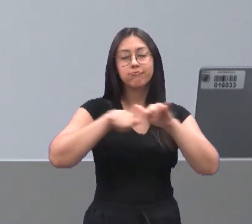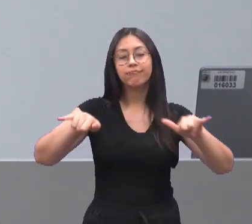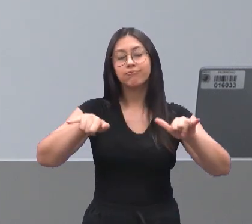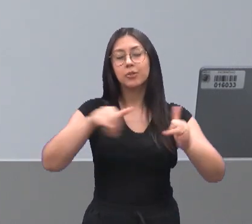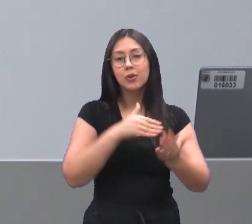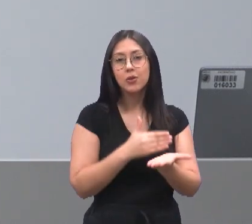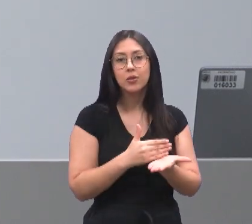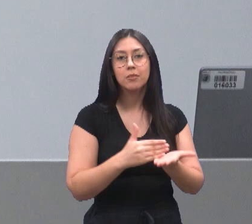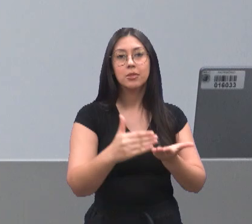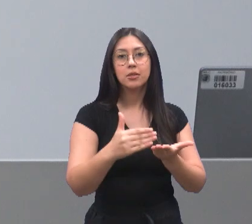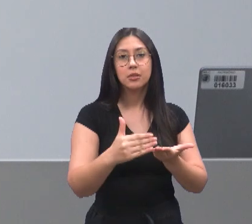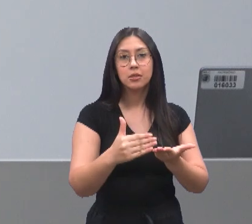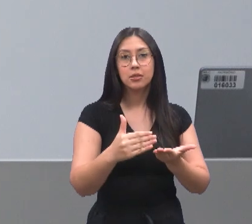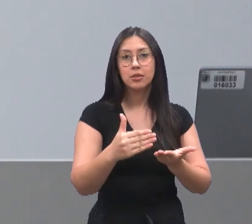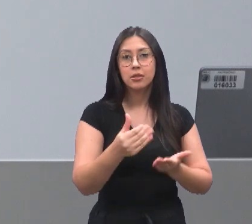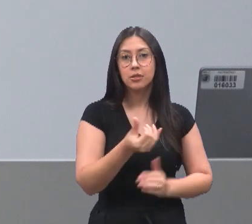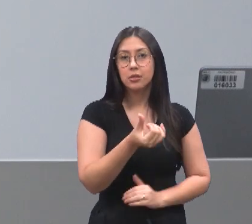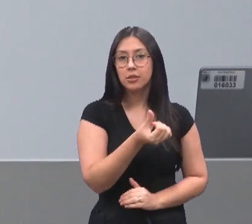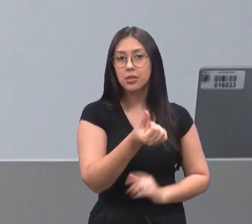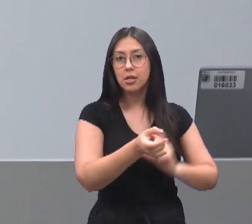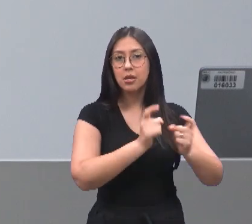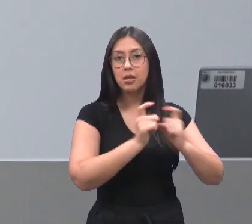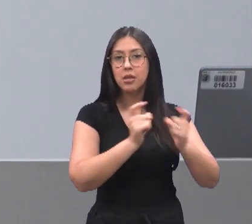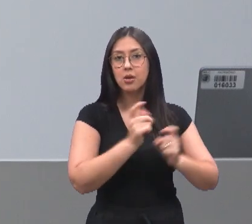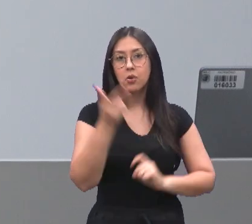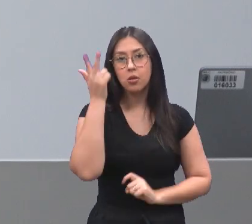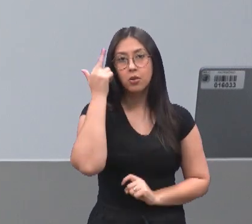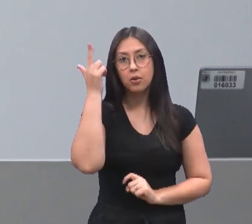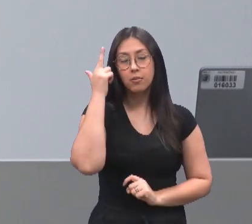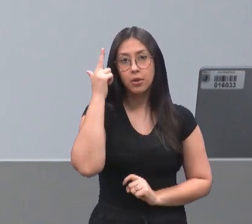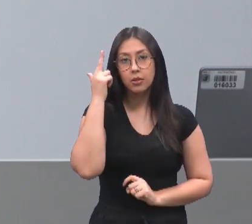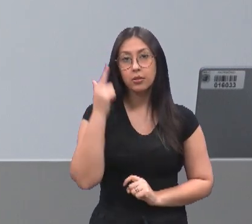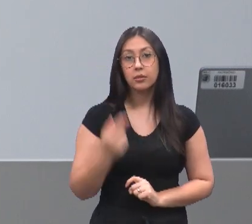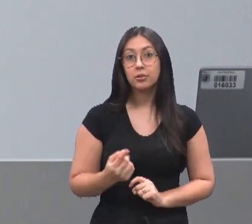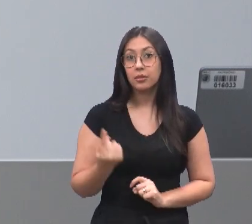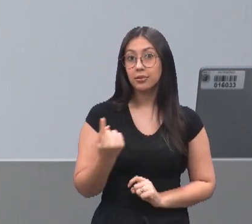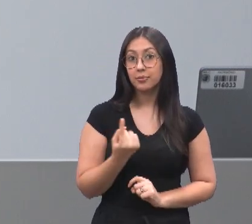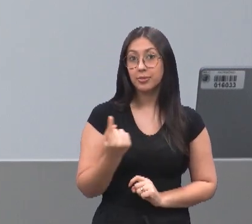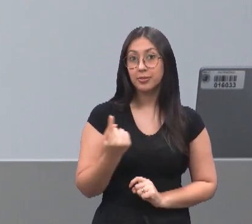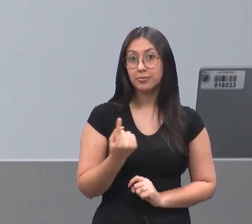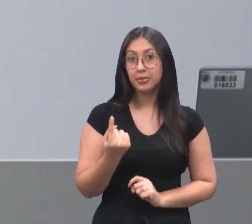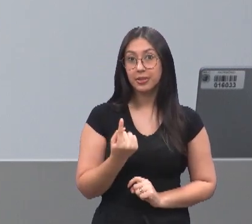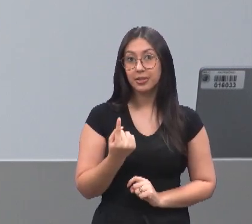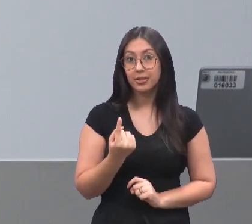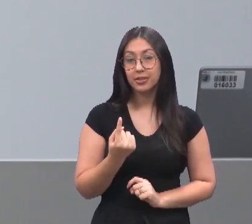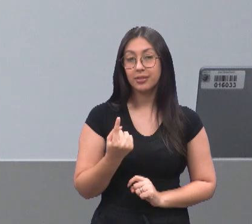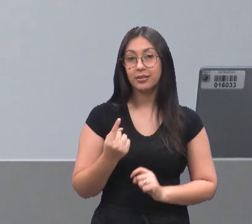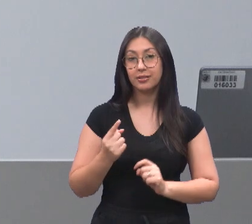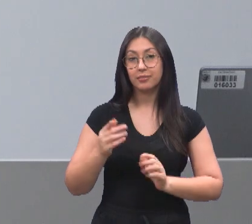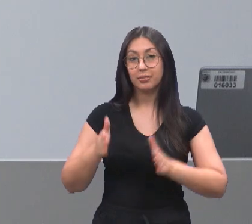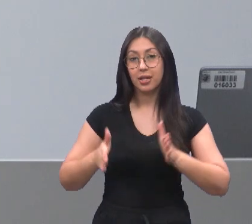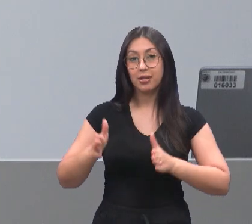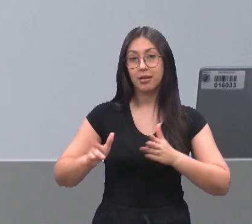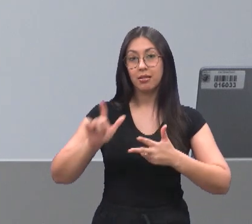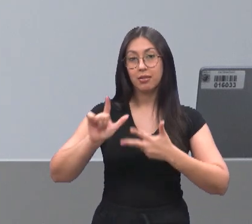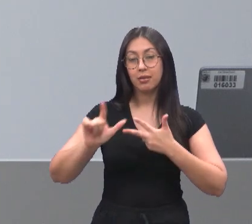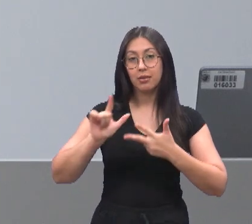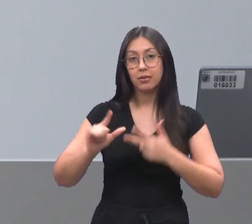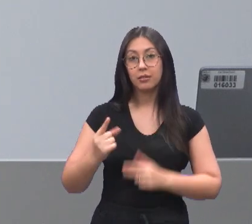a 6ª sessão ordinária da primeira sessão legislativa da 19ª